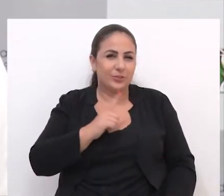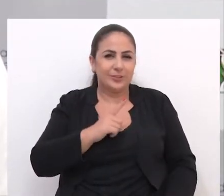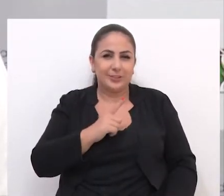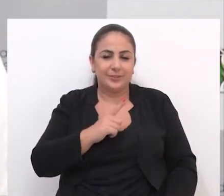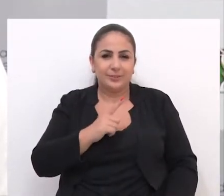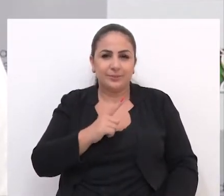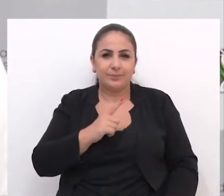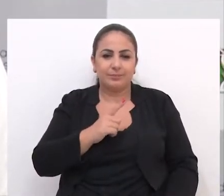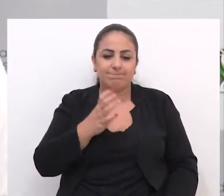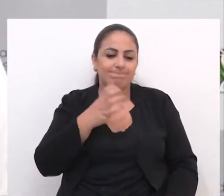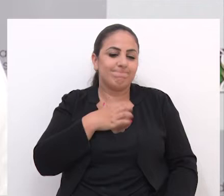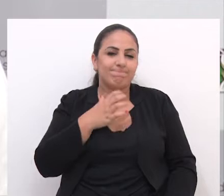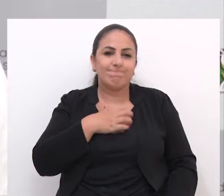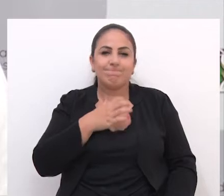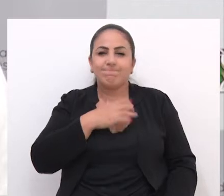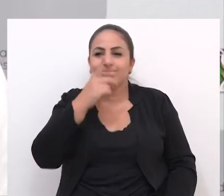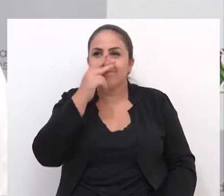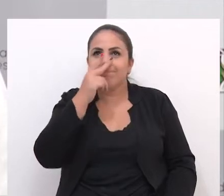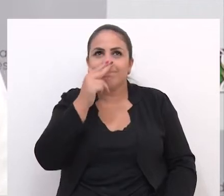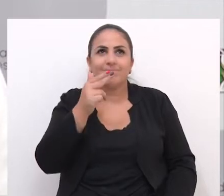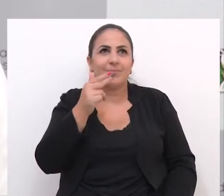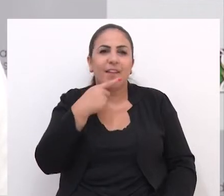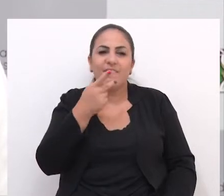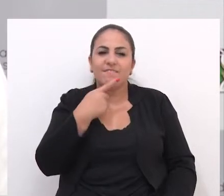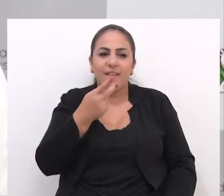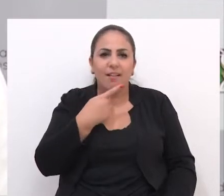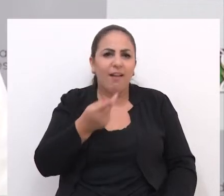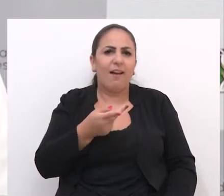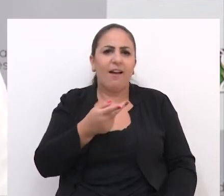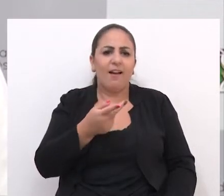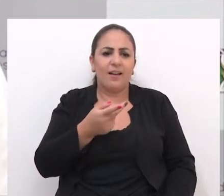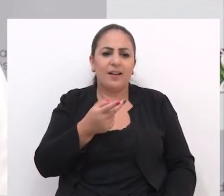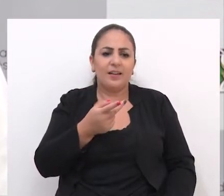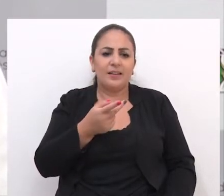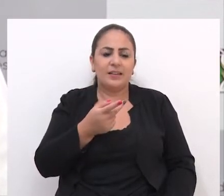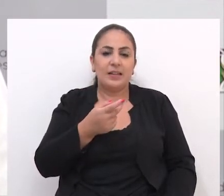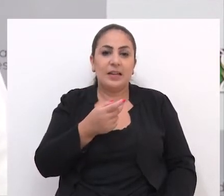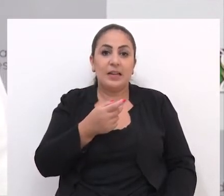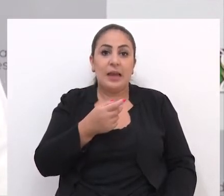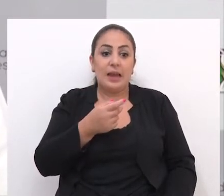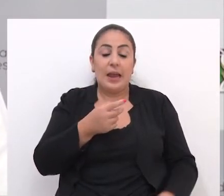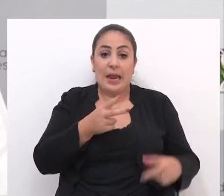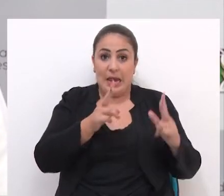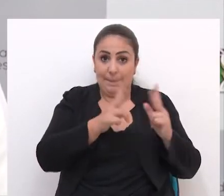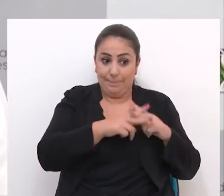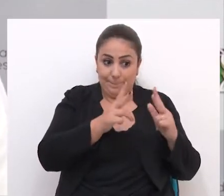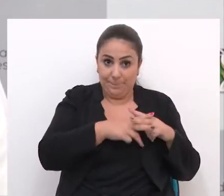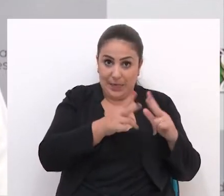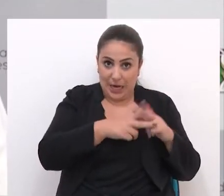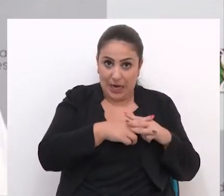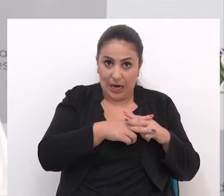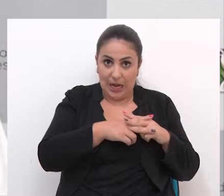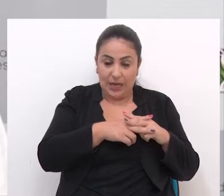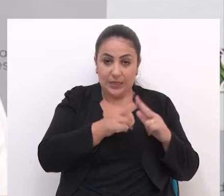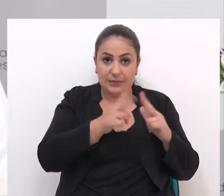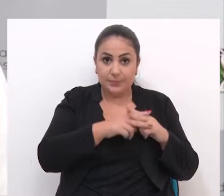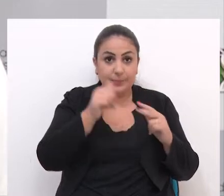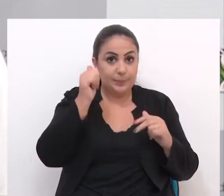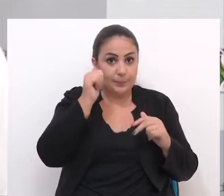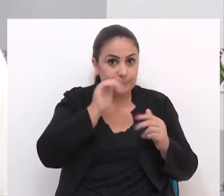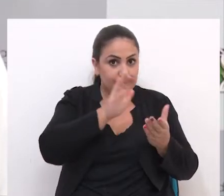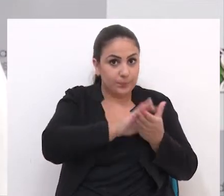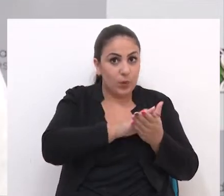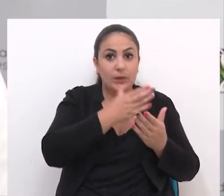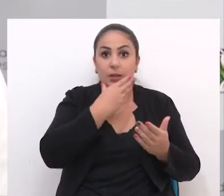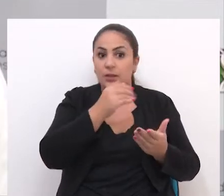tinham uma mania de falar que em briga, um ditado antigo, que